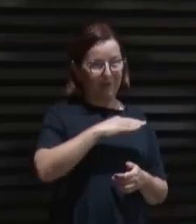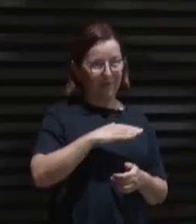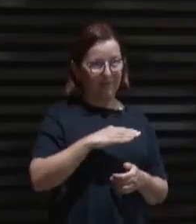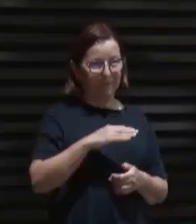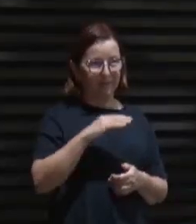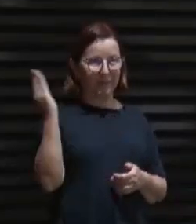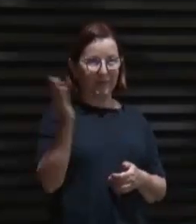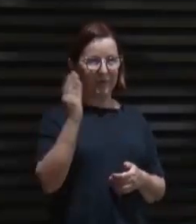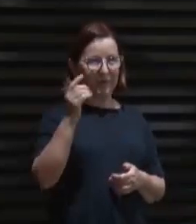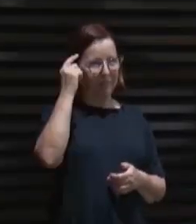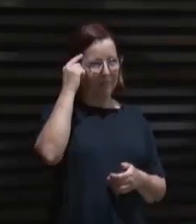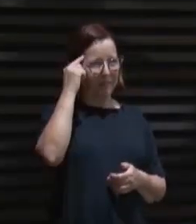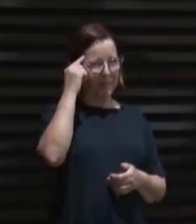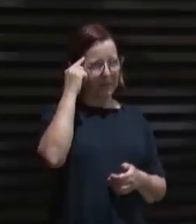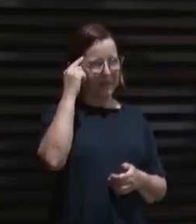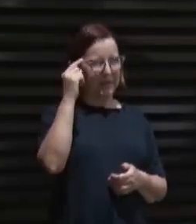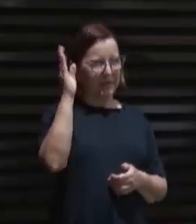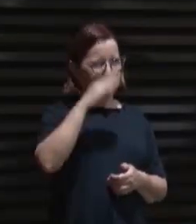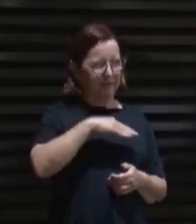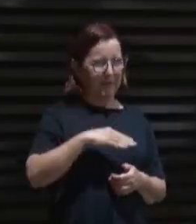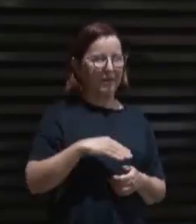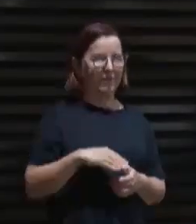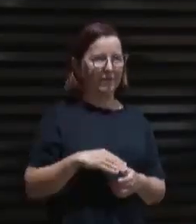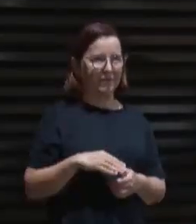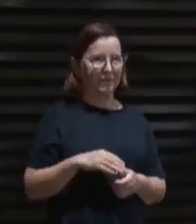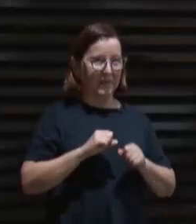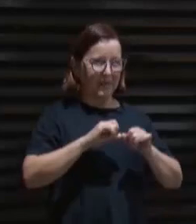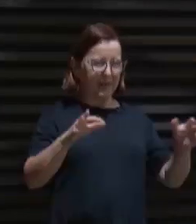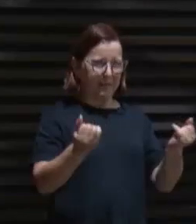mal. Anda semeando contendas.